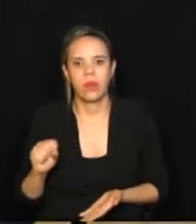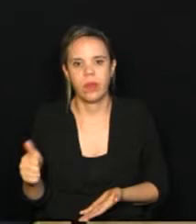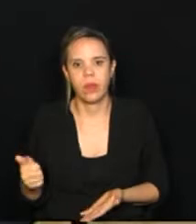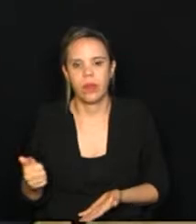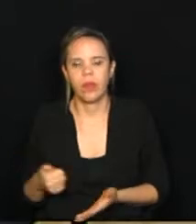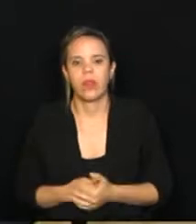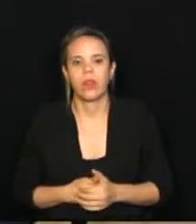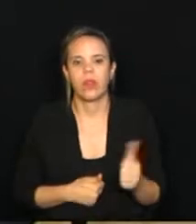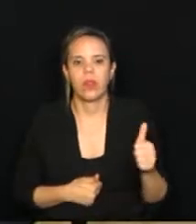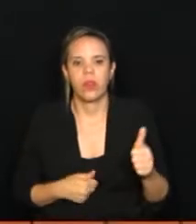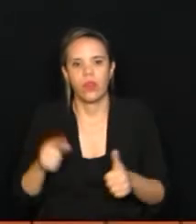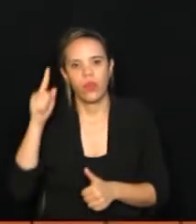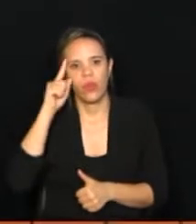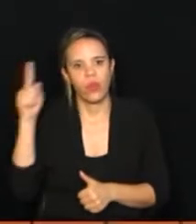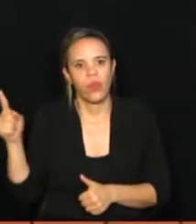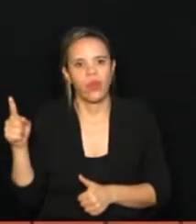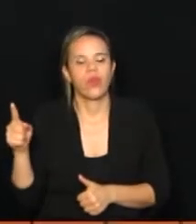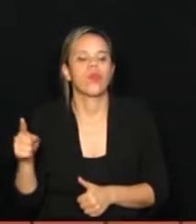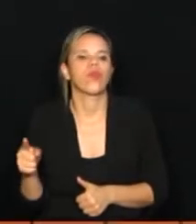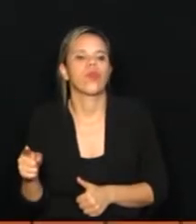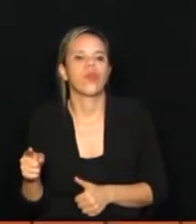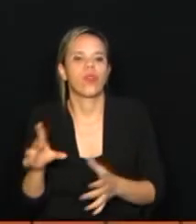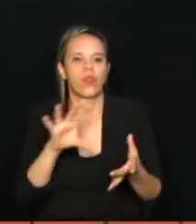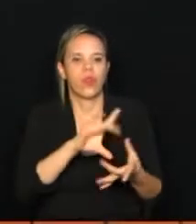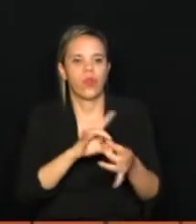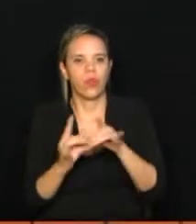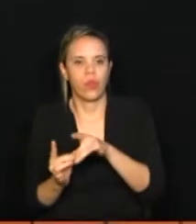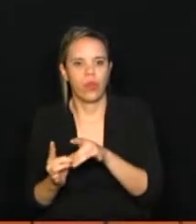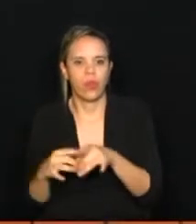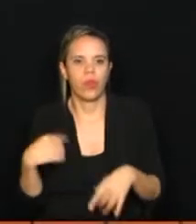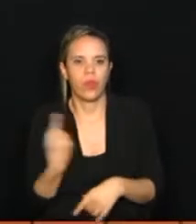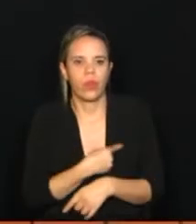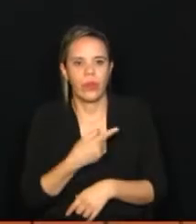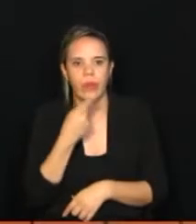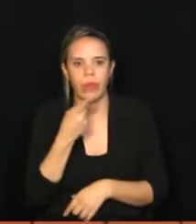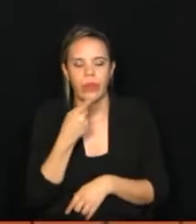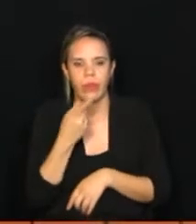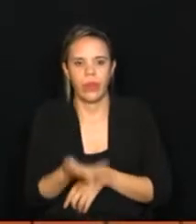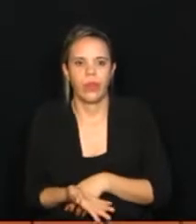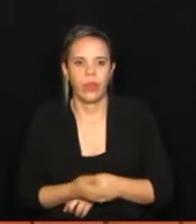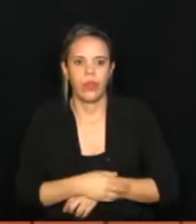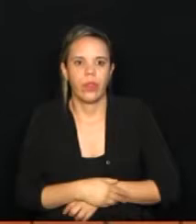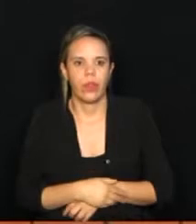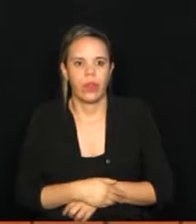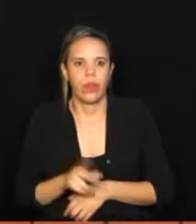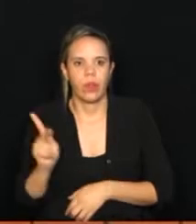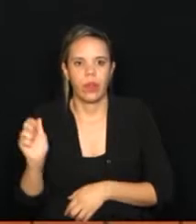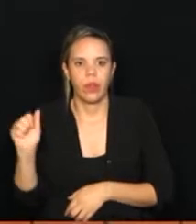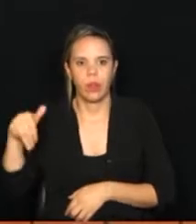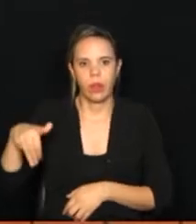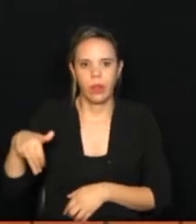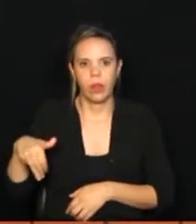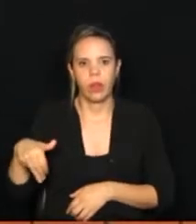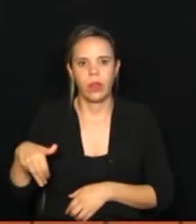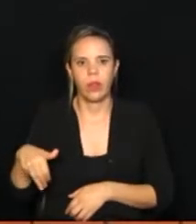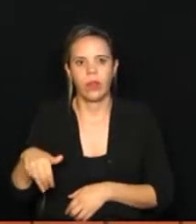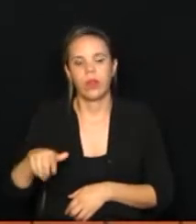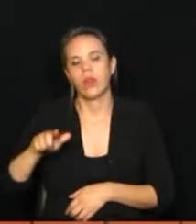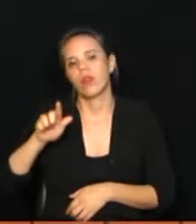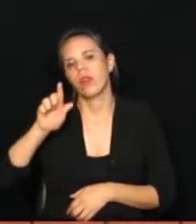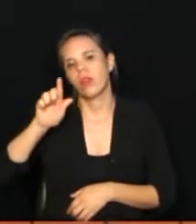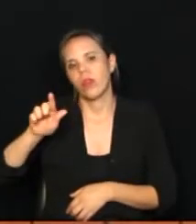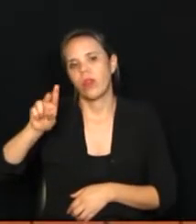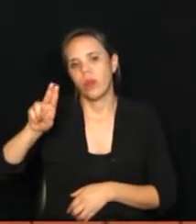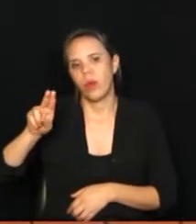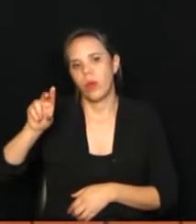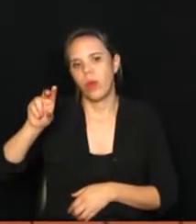a 11 dias dos Jogos Olímpicos, a gente estava falando do PAN, né, de Guadalajara, e aí no